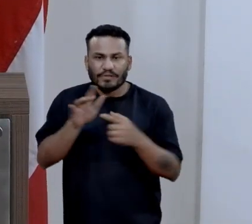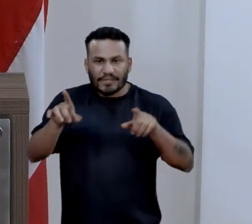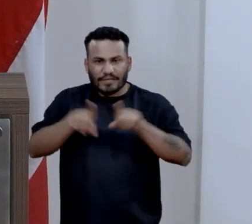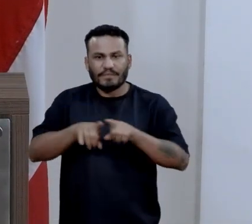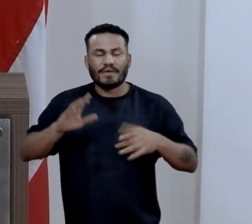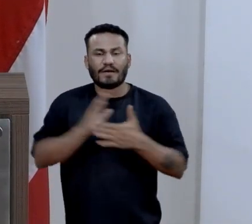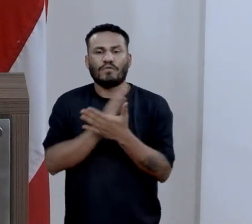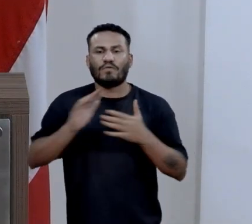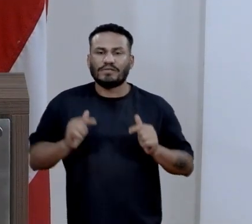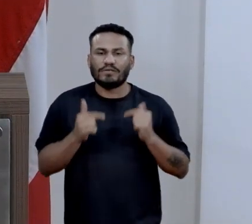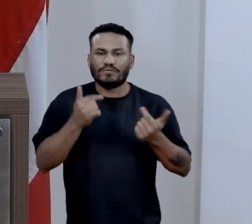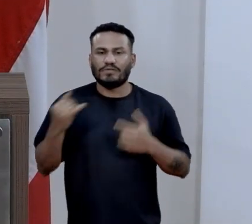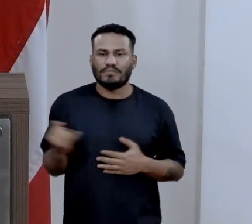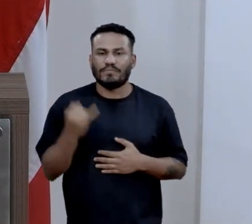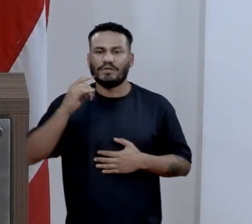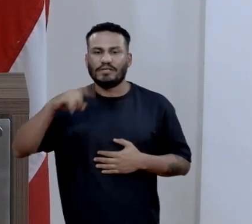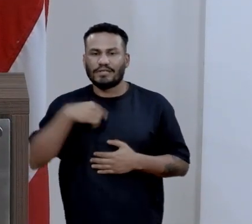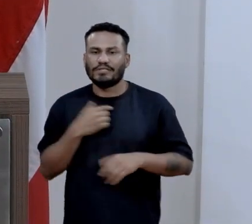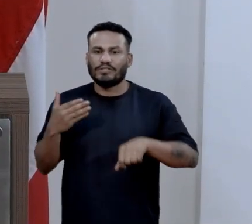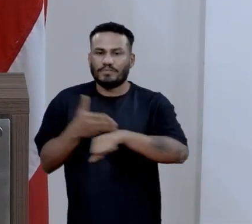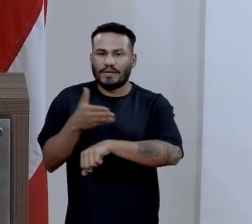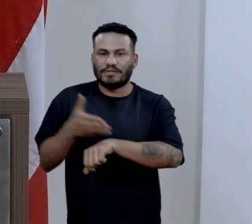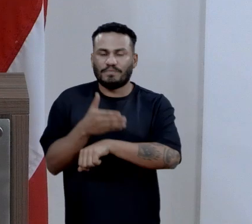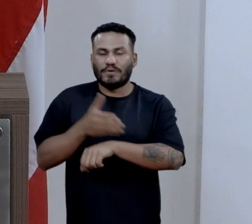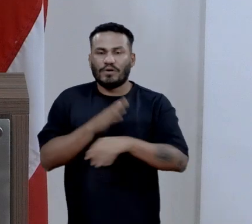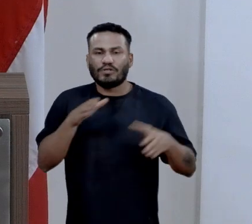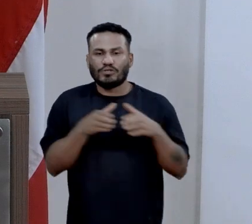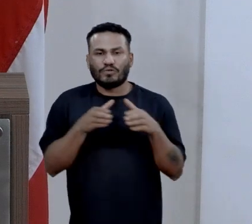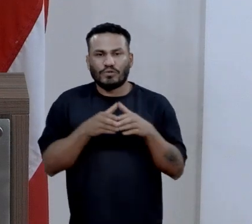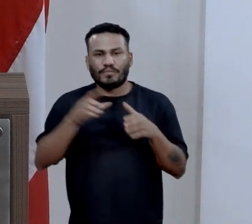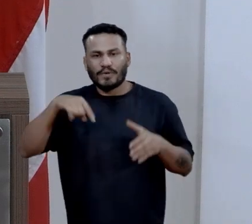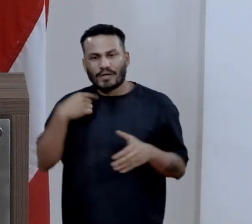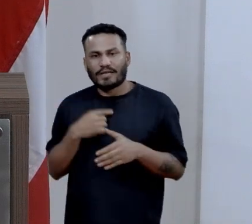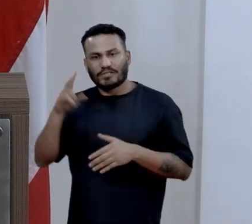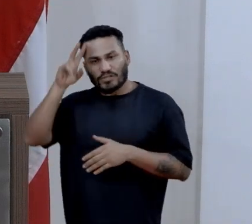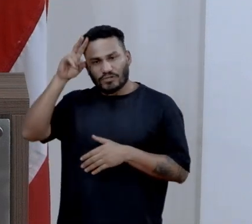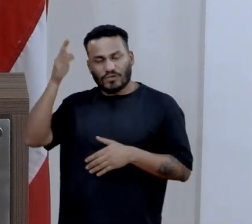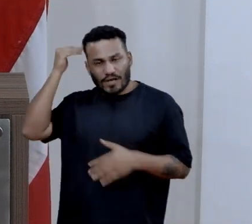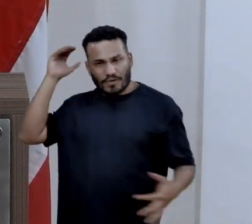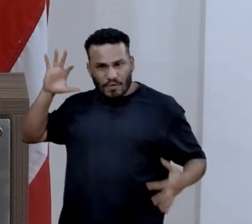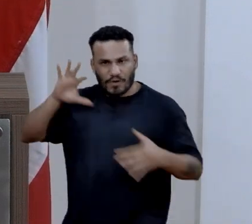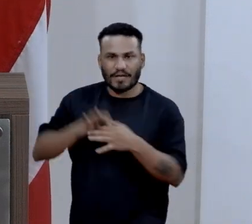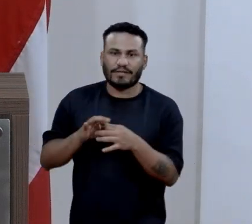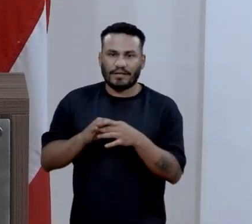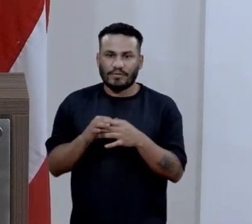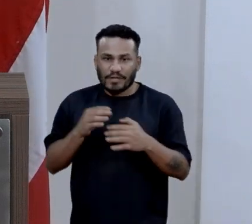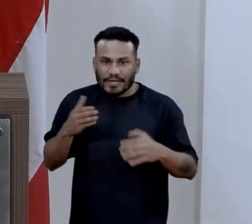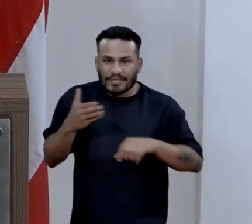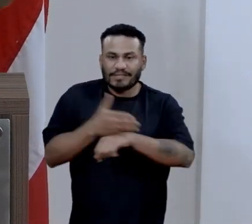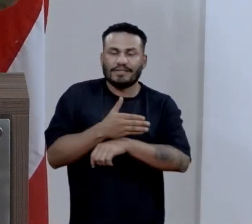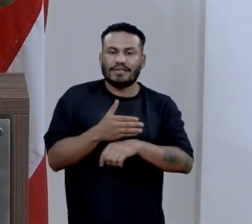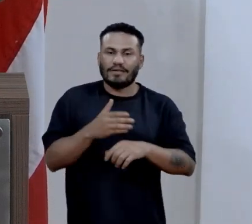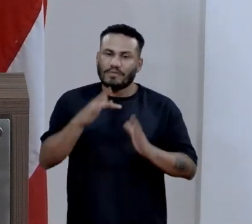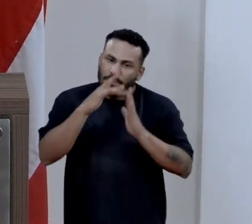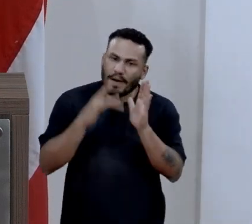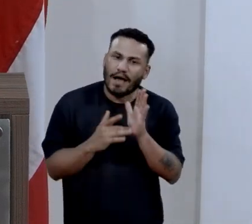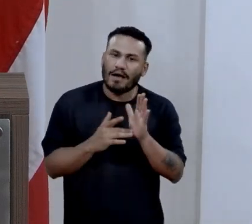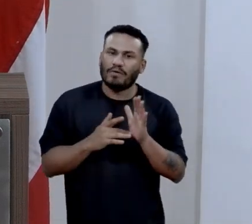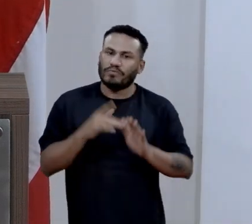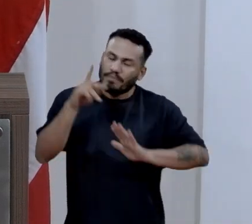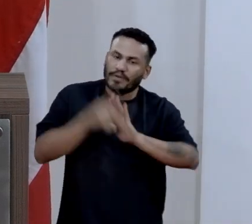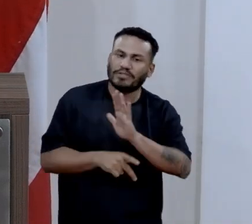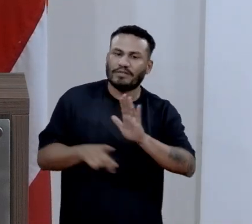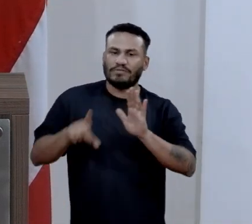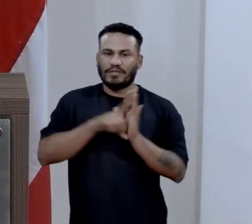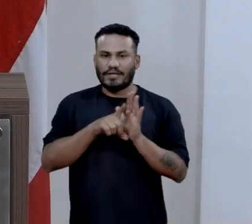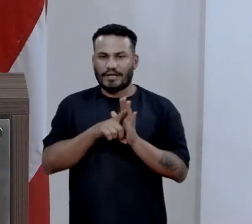mostrar algumas ações importantes que a gente participou, de grupos que nós somos historicamente conectados e estão inseridos nas nossas pautas, nos nossos projetos